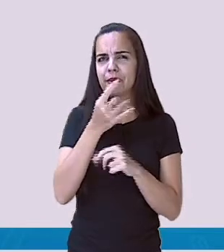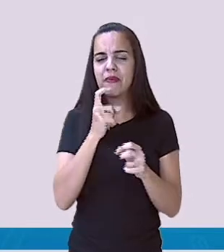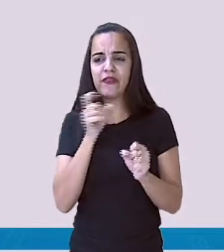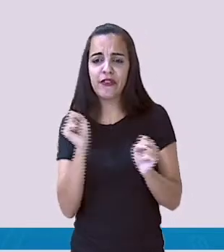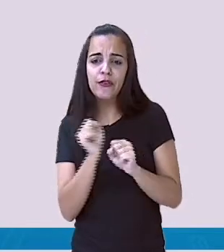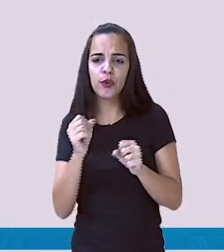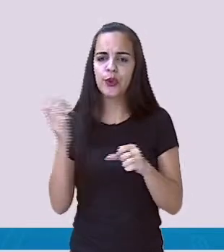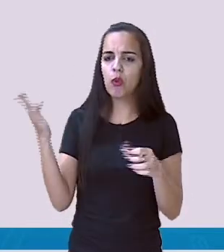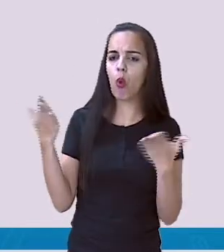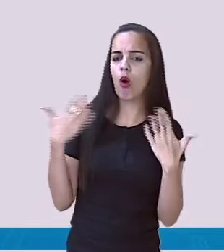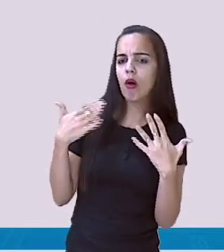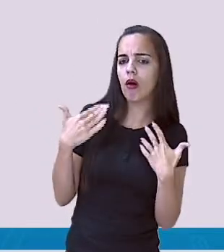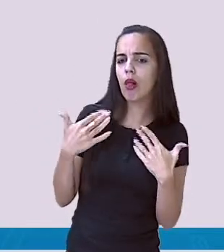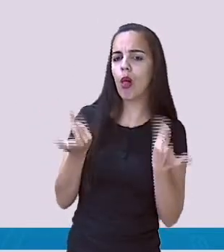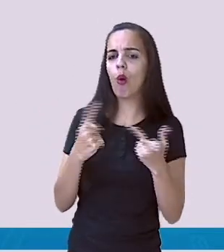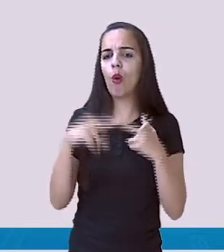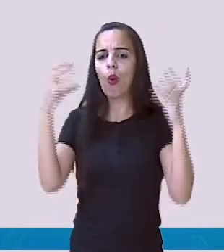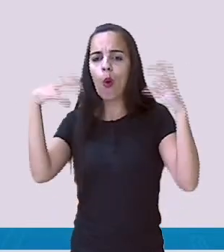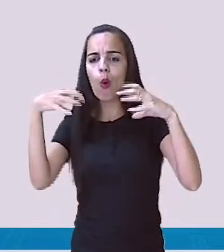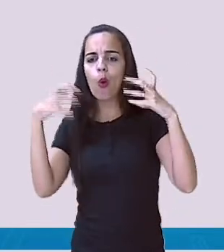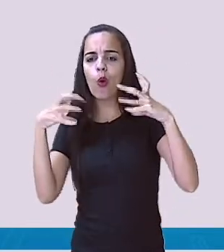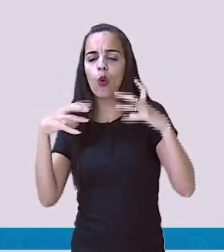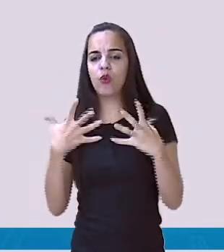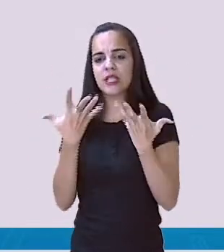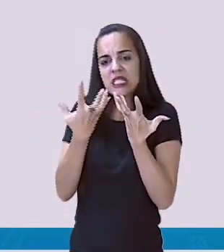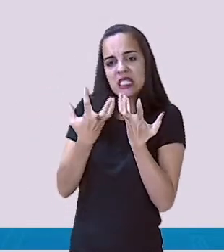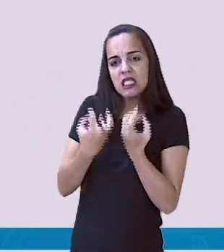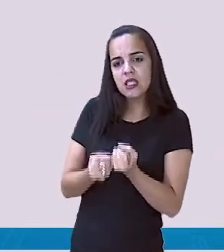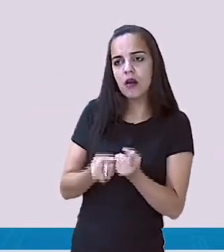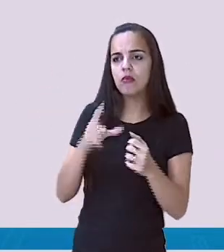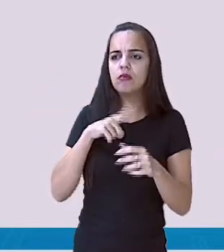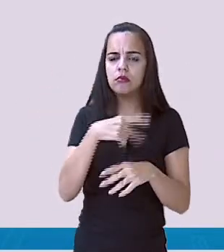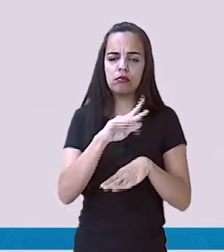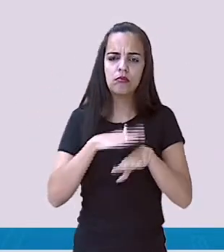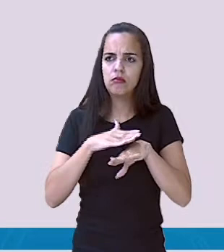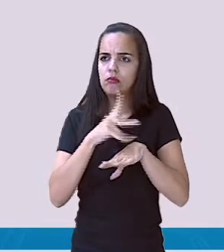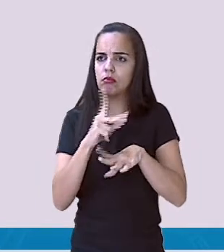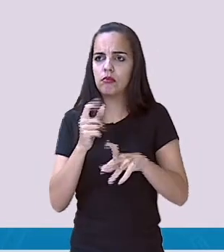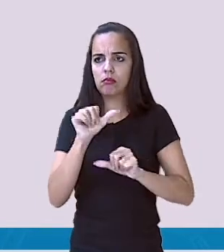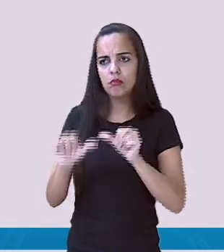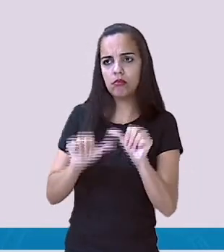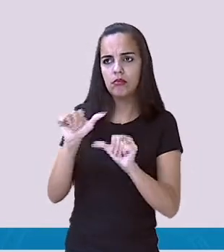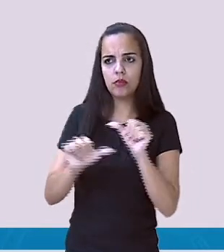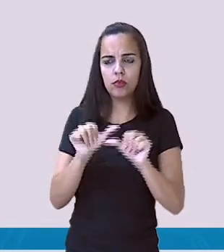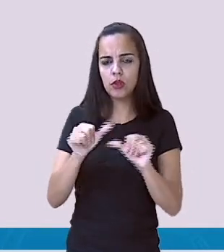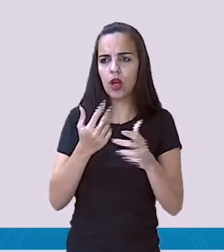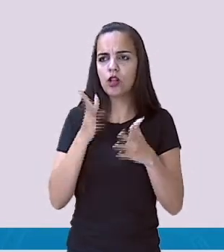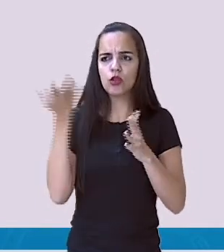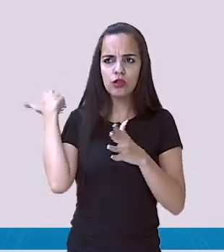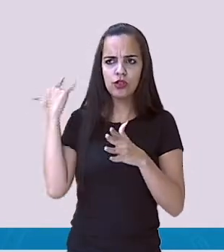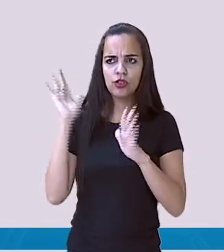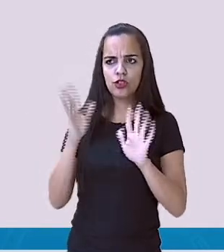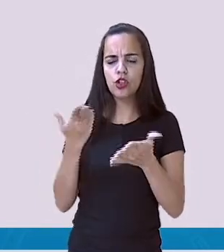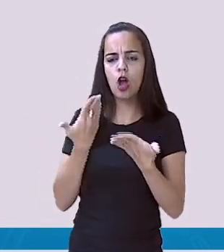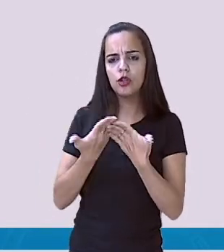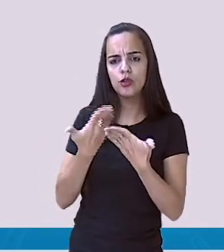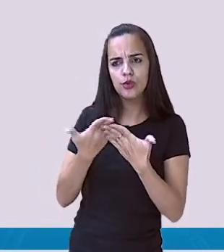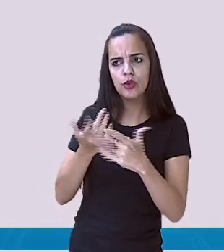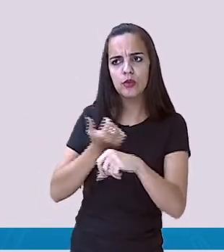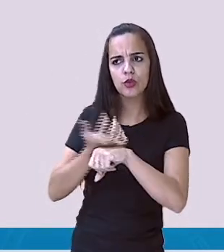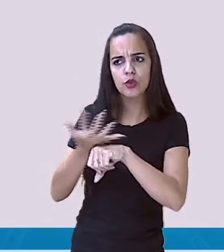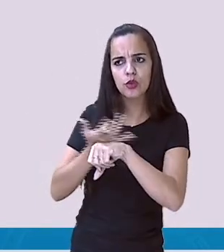é igual em todas as regiões. A gente sabe que, a gente já estudou que a vegetação lá